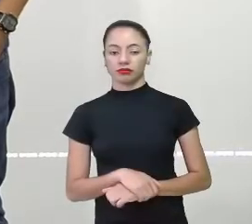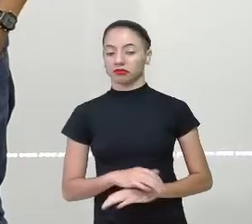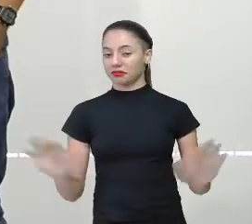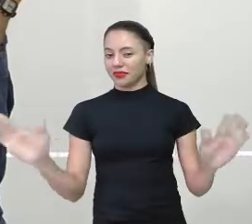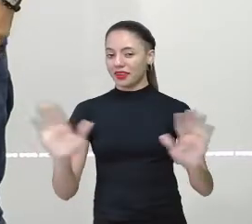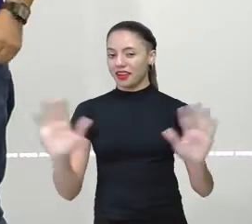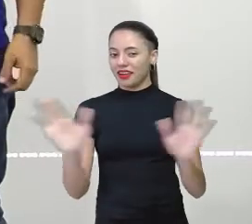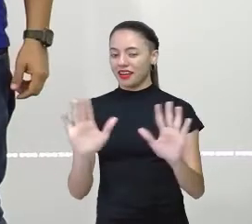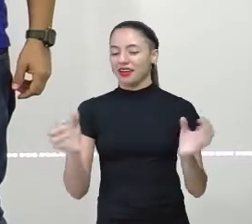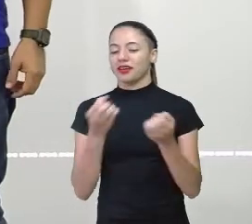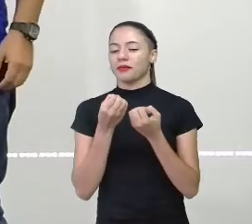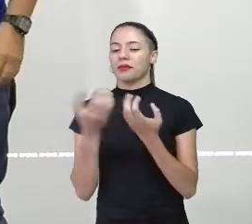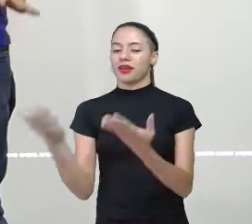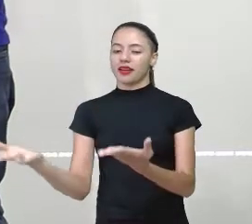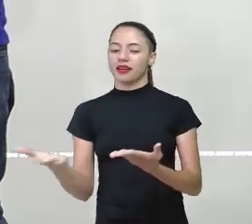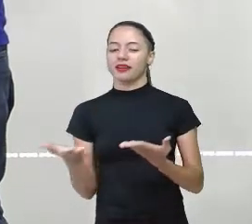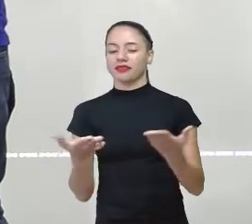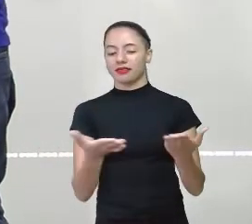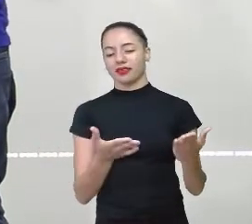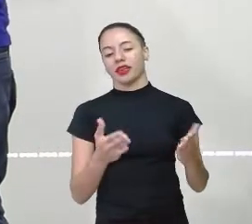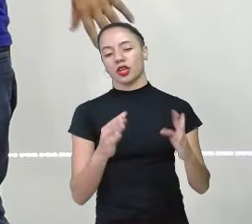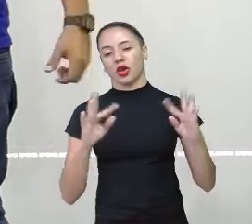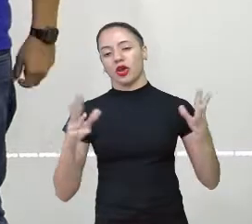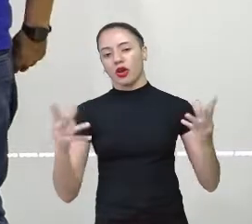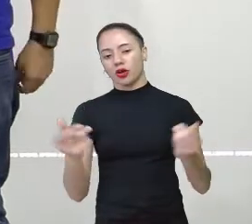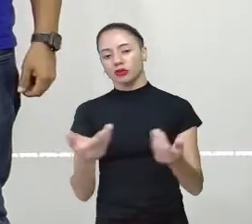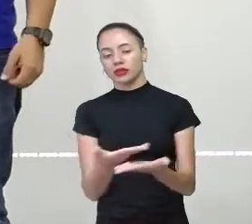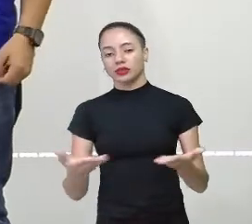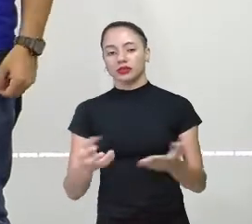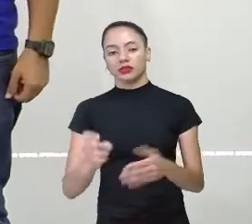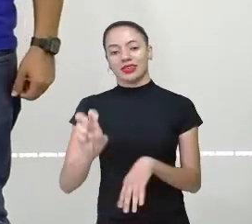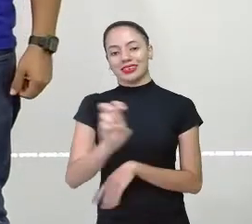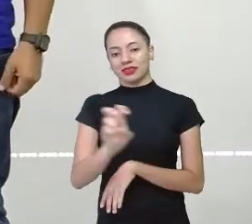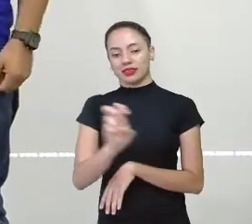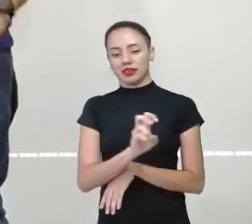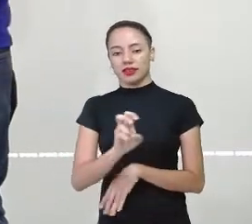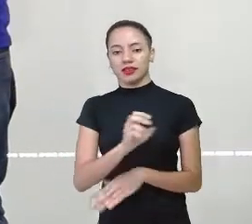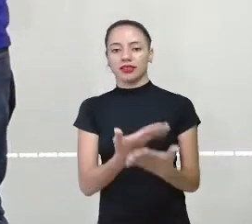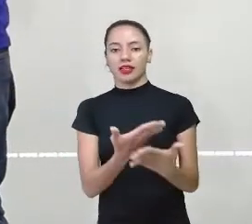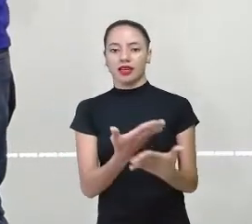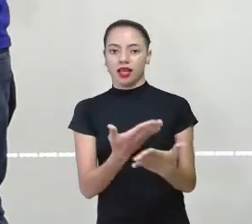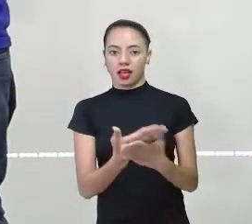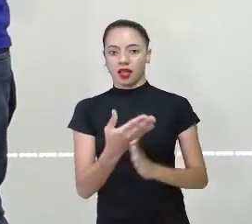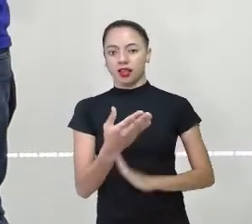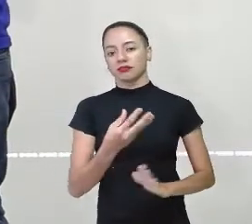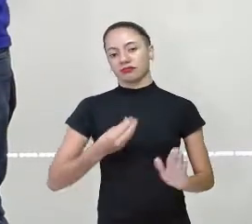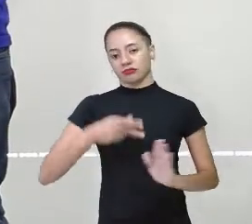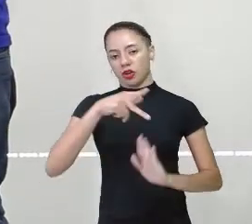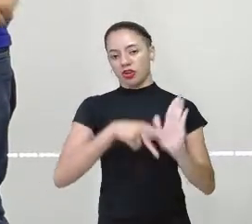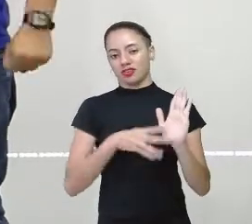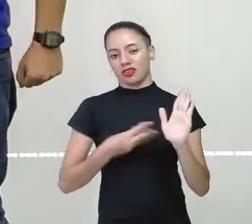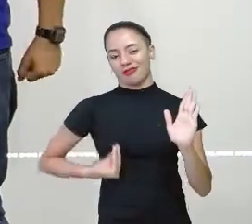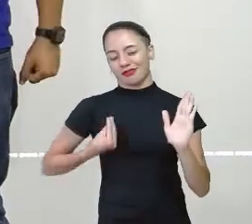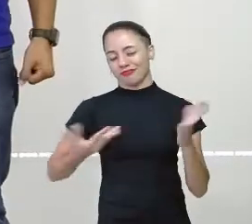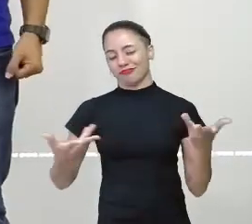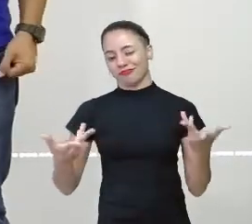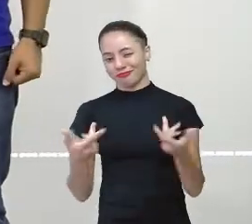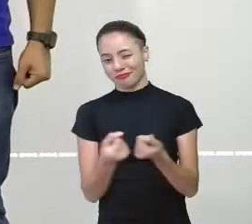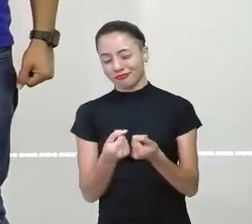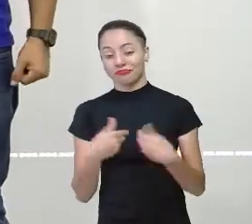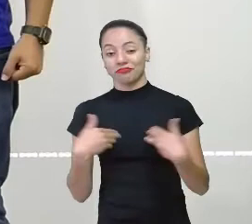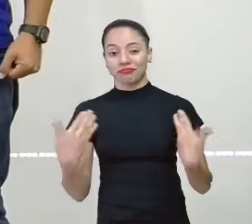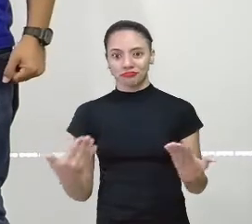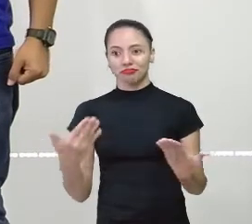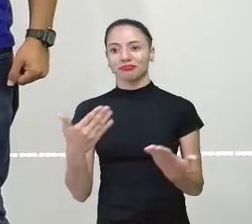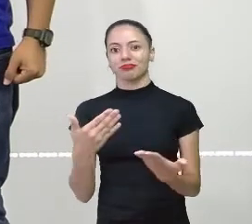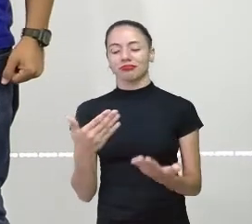Oi, gente, bem-vindos, bem-vindas à nossa quinta aula desse maravilhoso projeto de vida. Então, desde que